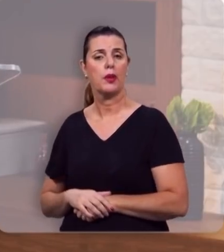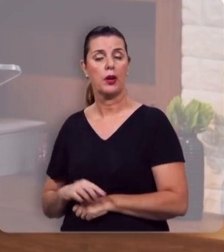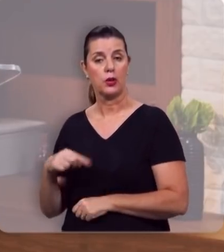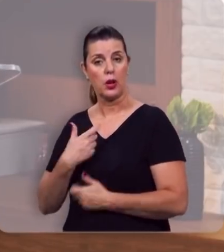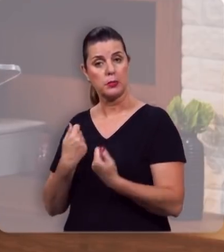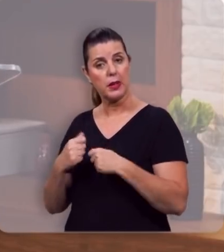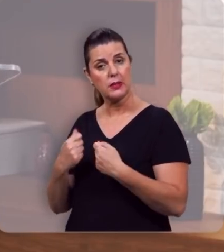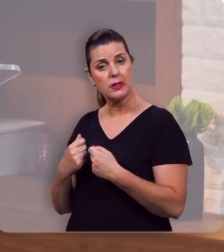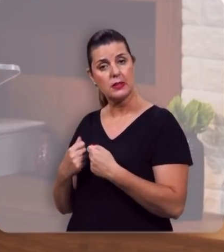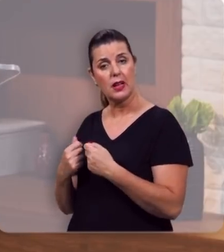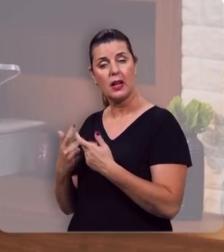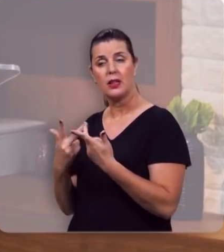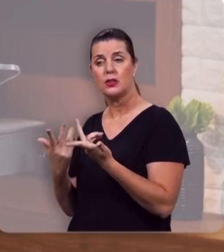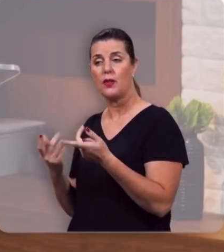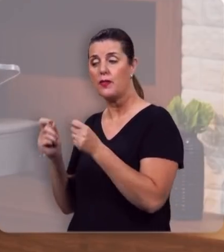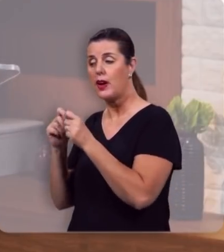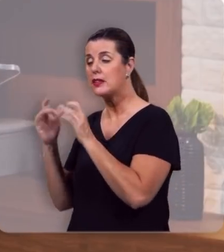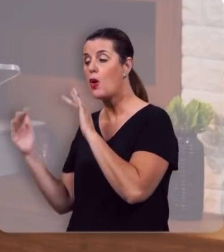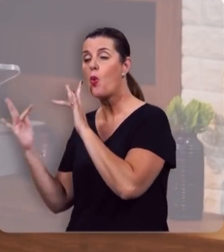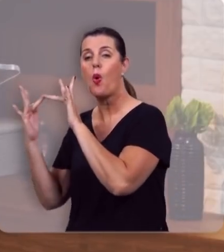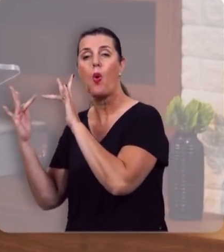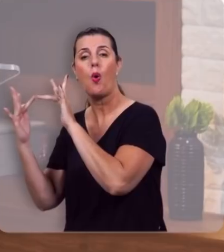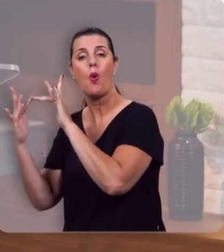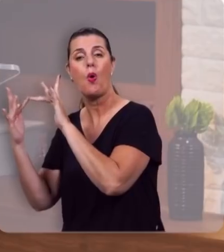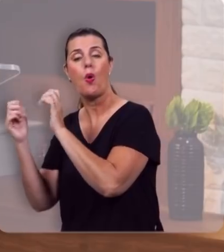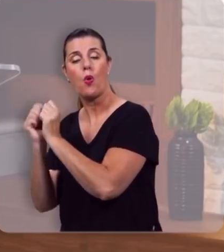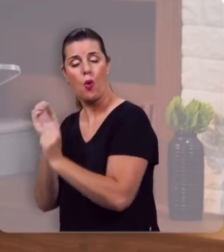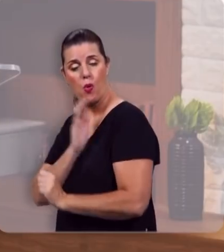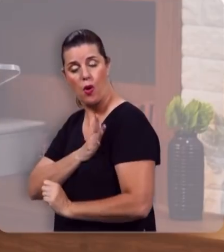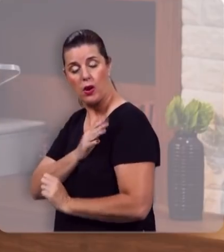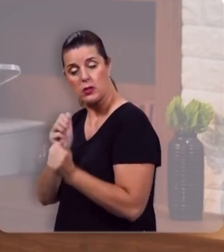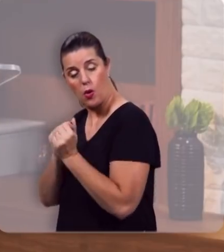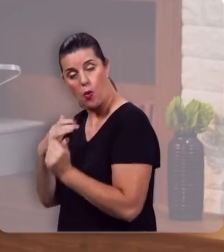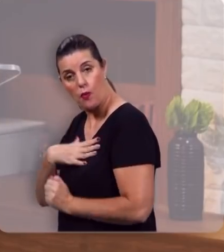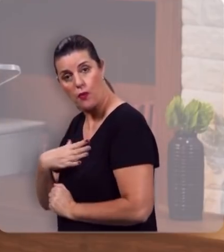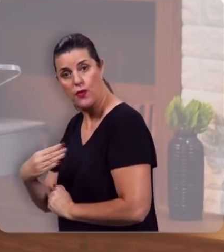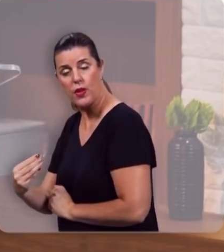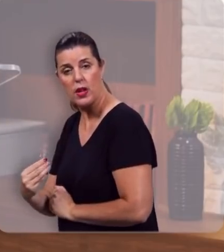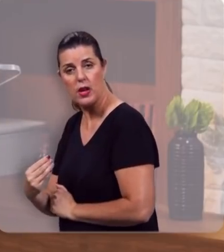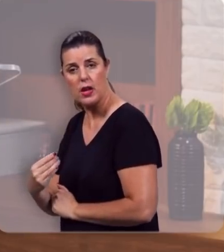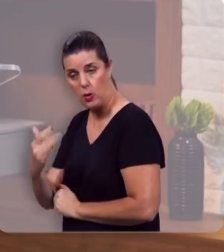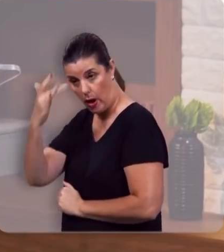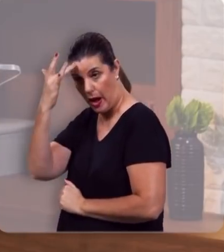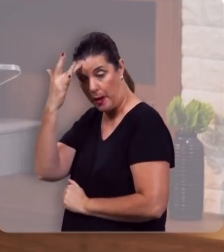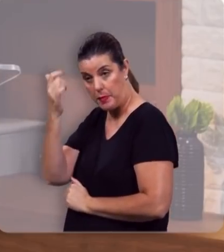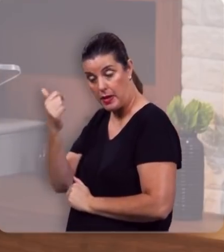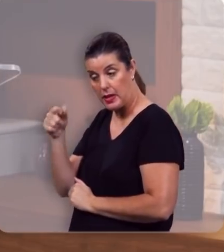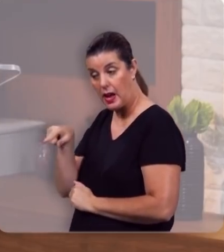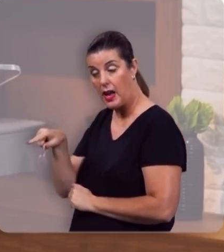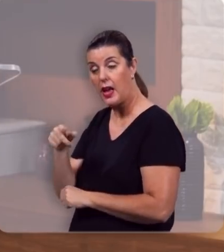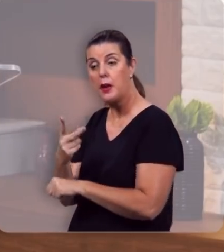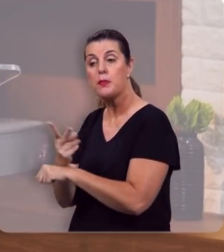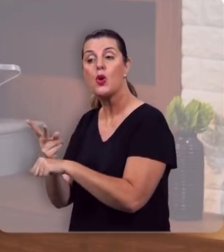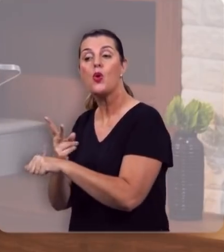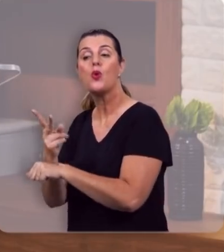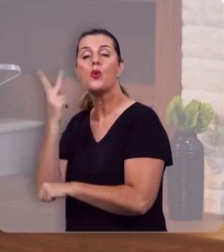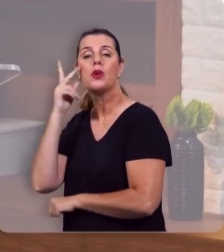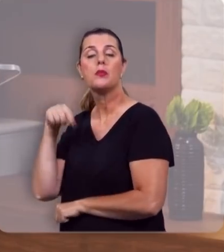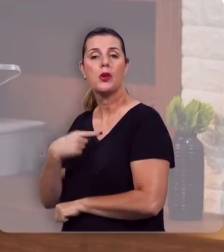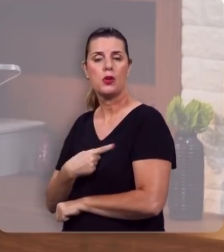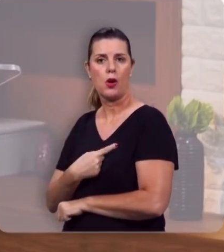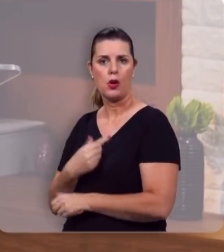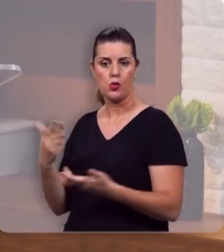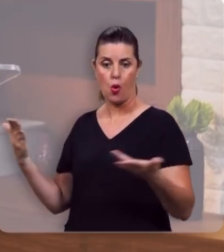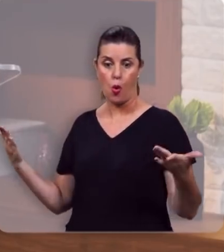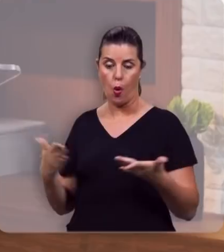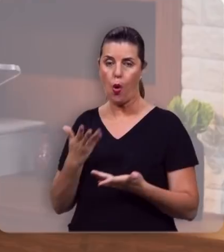Precisamos criar pontes de contato com o coração dos nossos filhos, se queremos amanhã que eles busquem a nós, porque hoje,